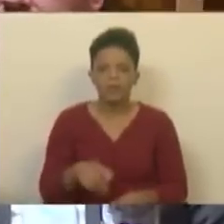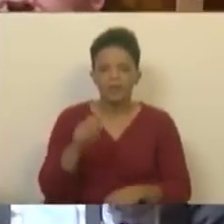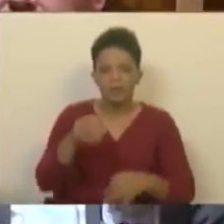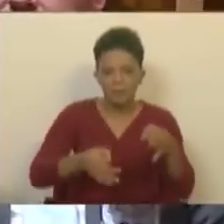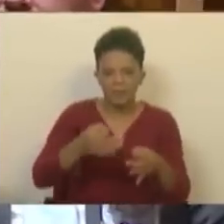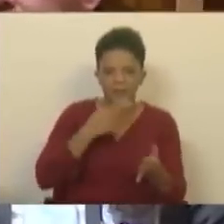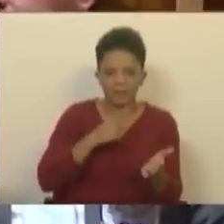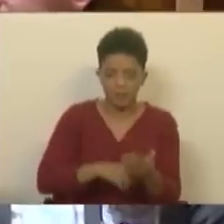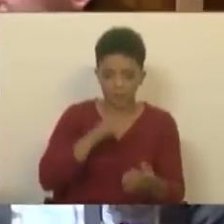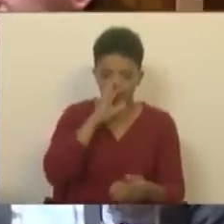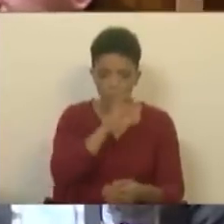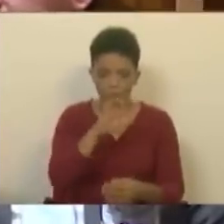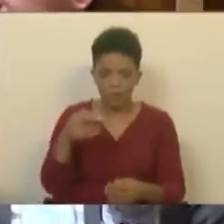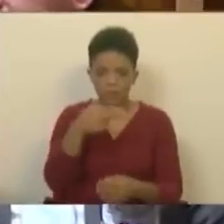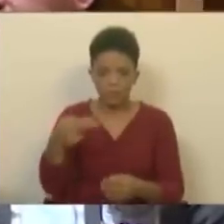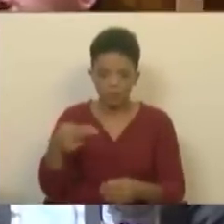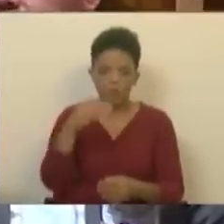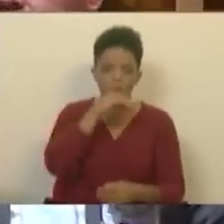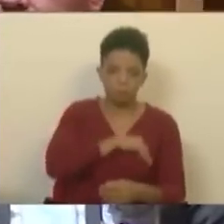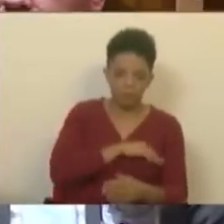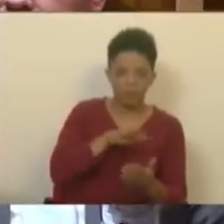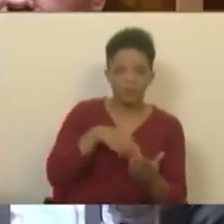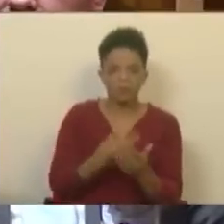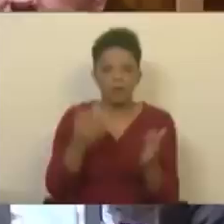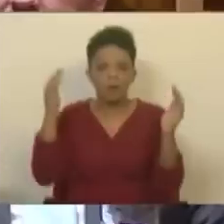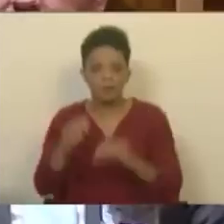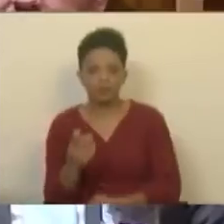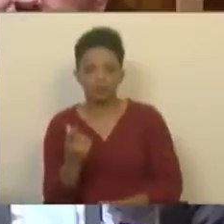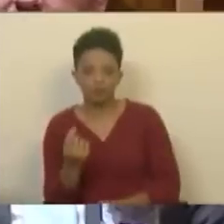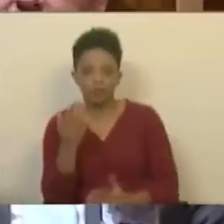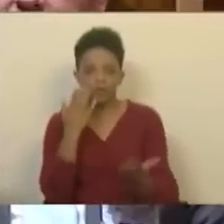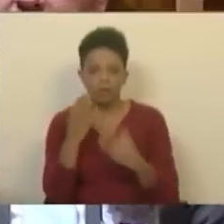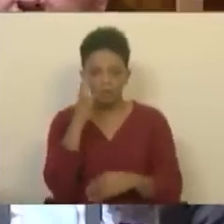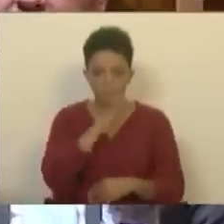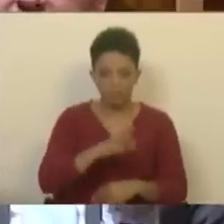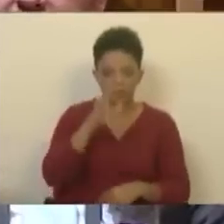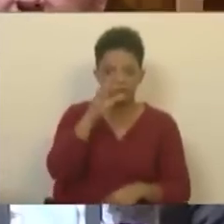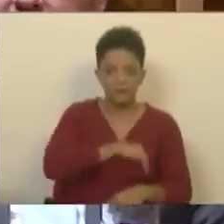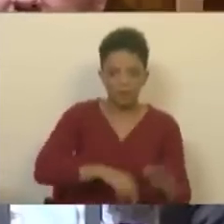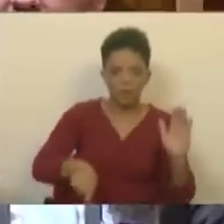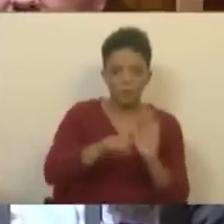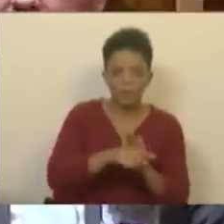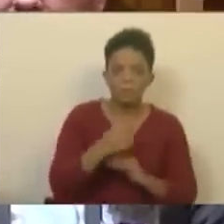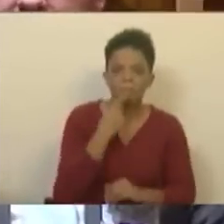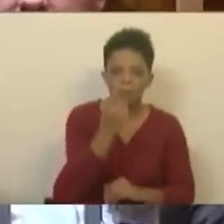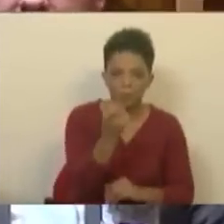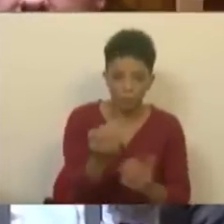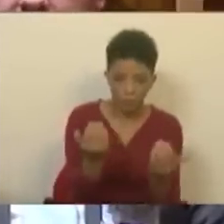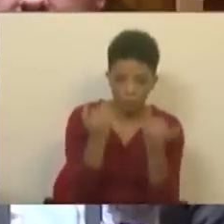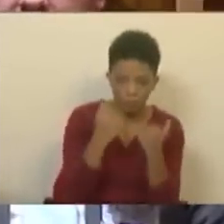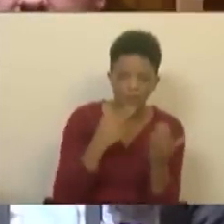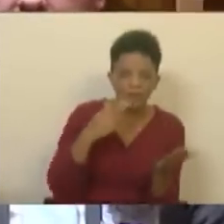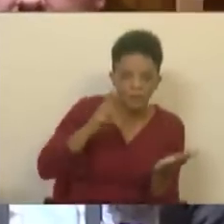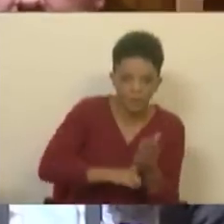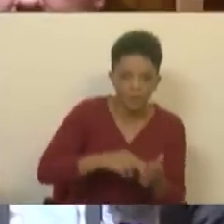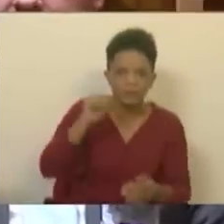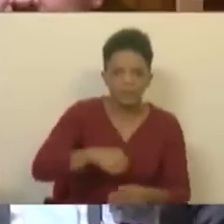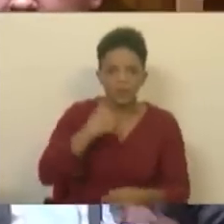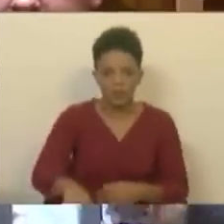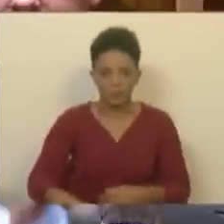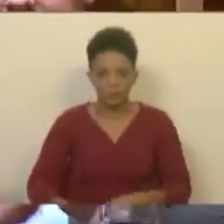quem ganha 800€ brutos vai receber menos em termos líquidos do que quem ofere o salário mínimo pergunto se esta notícia é ou não